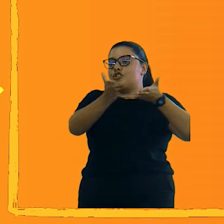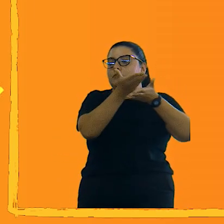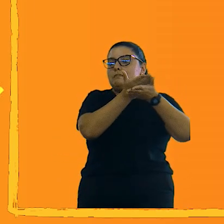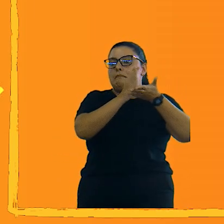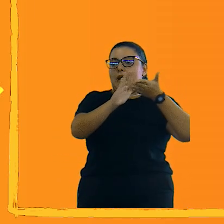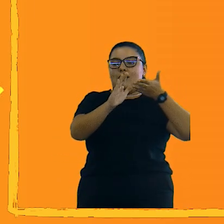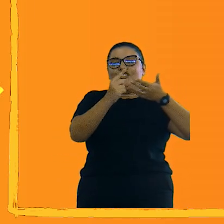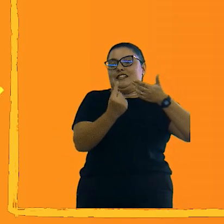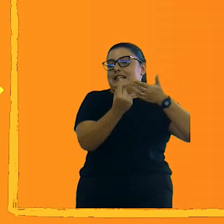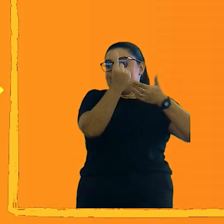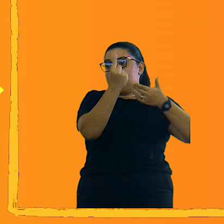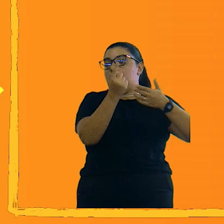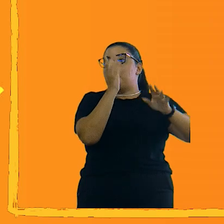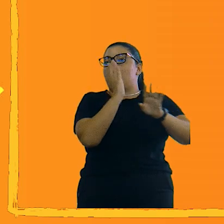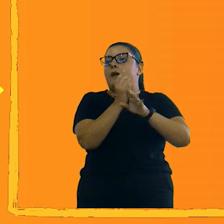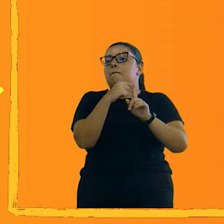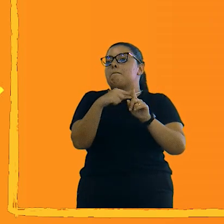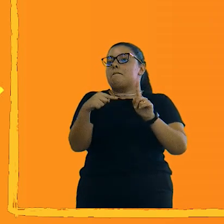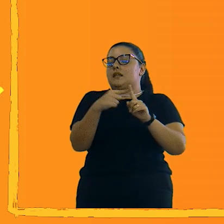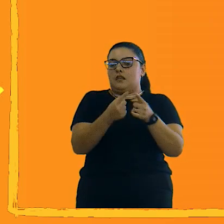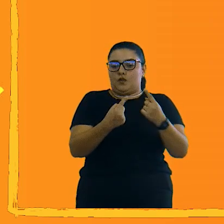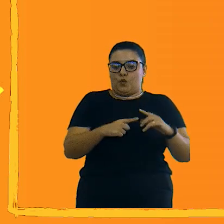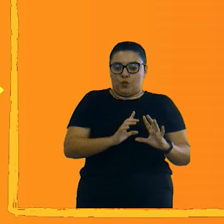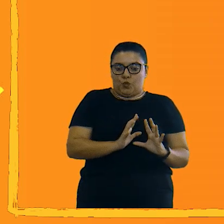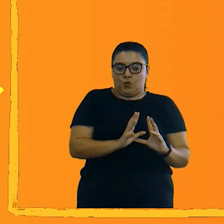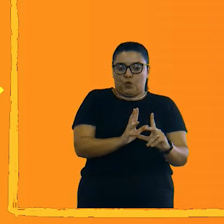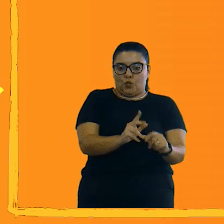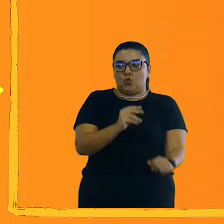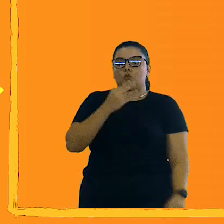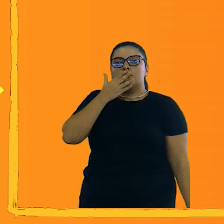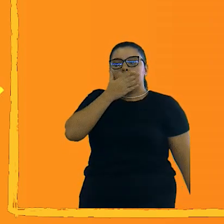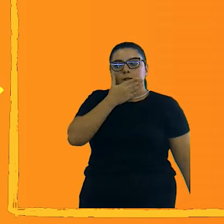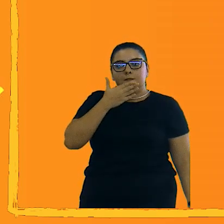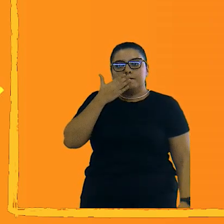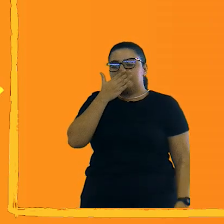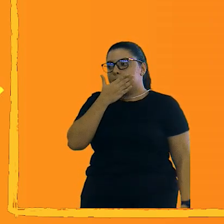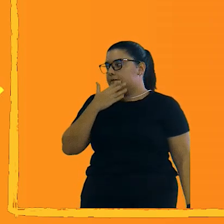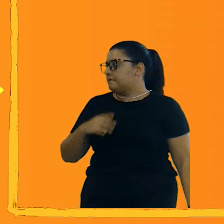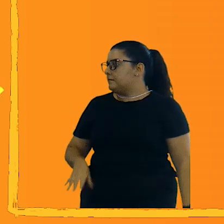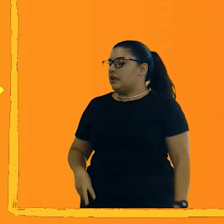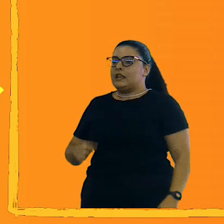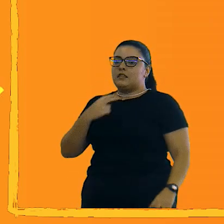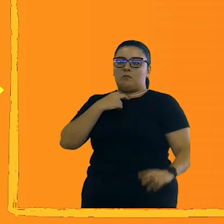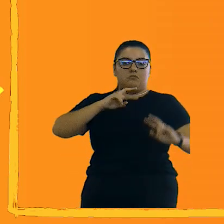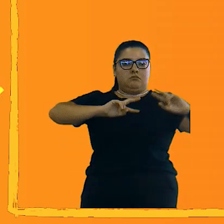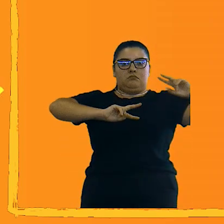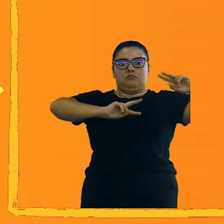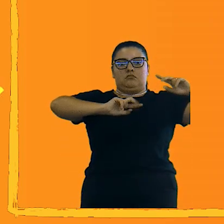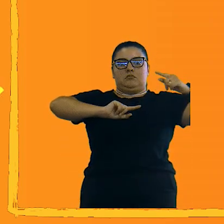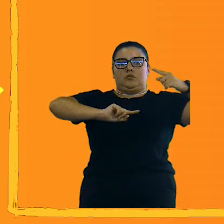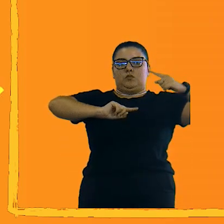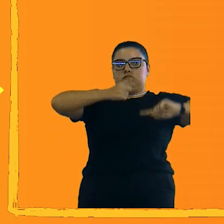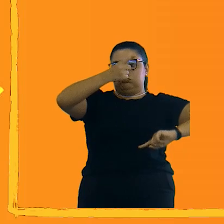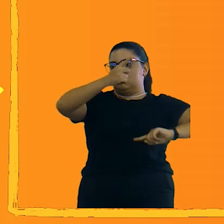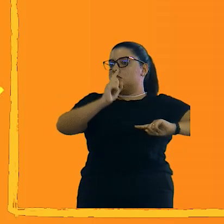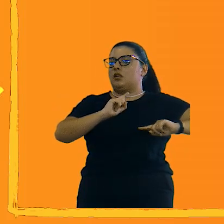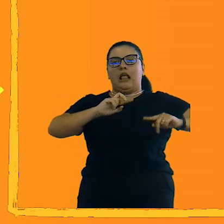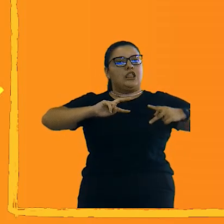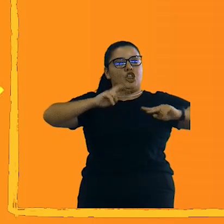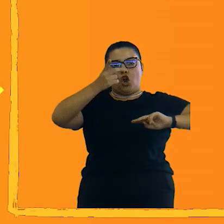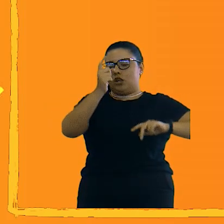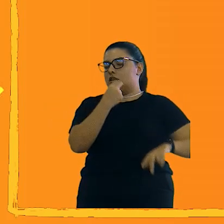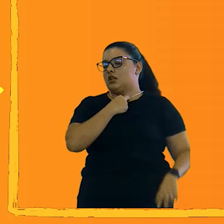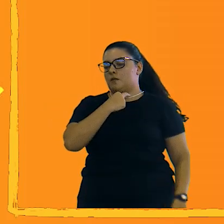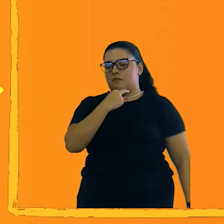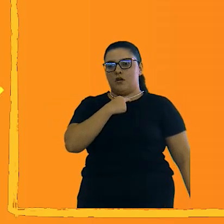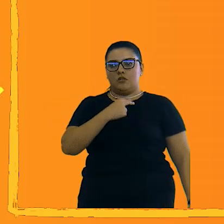pelo todo eu nunca posso trocar essa ordem eu não posso fazer parte pelo